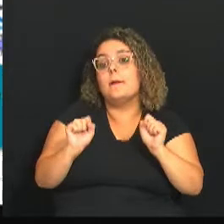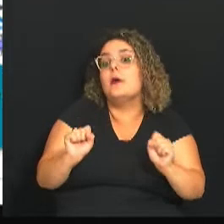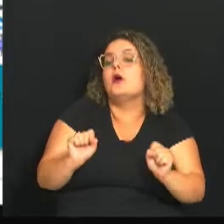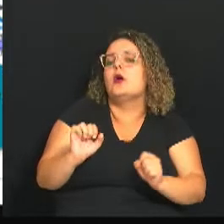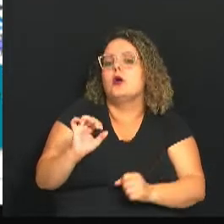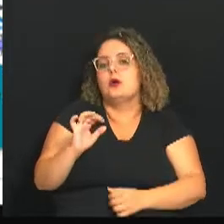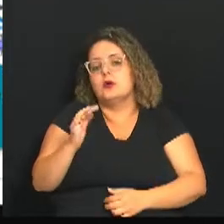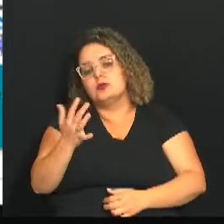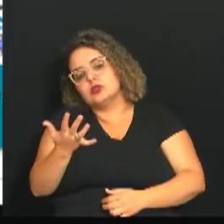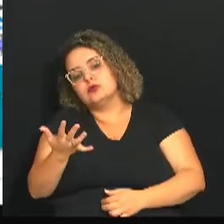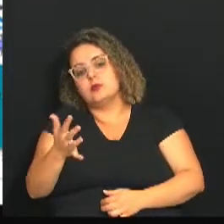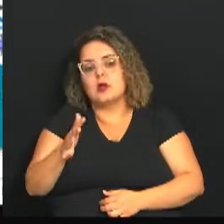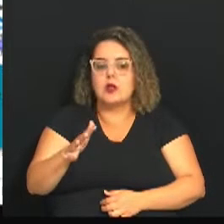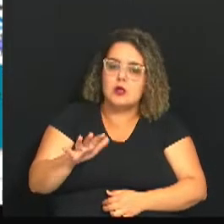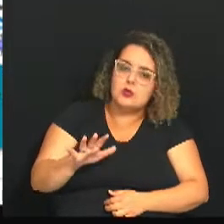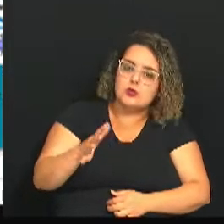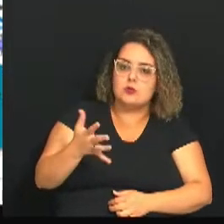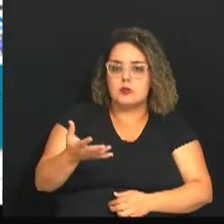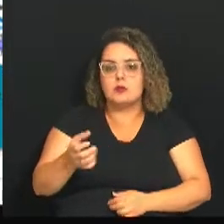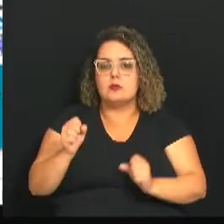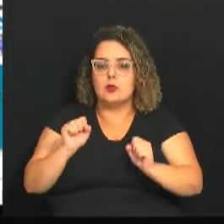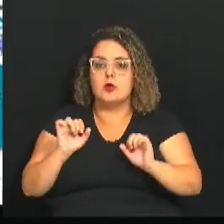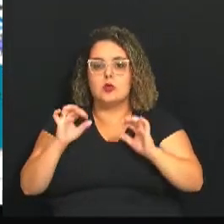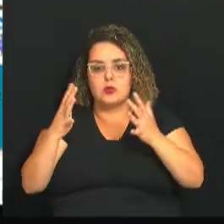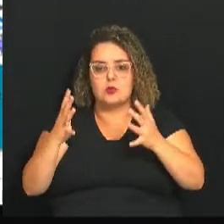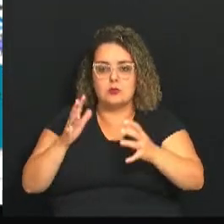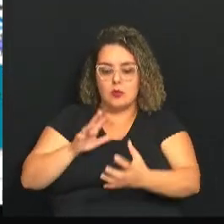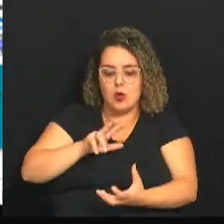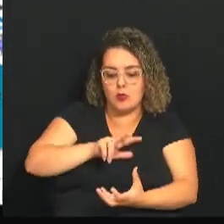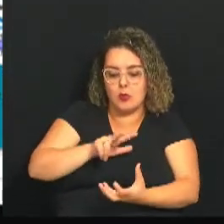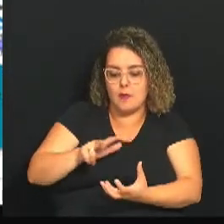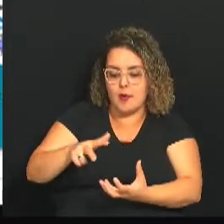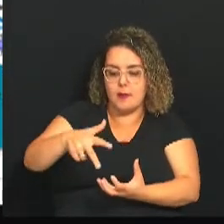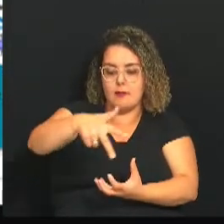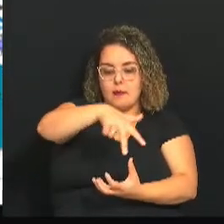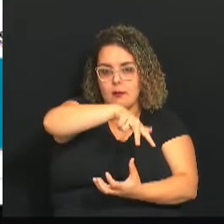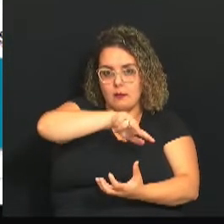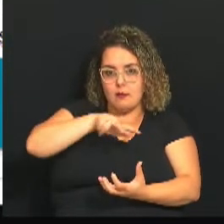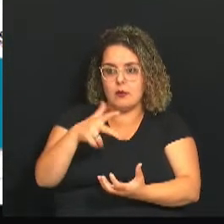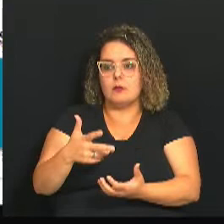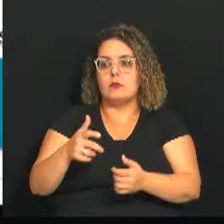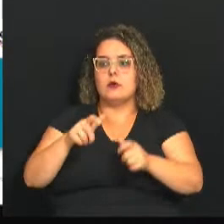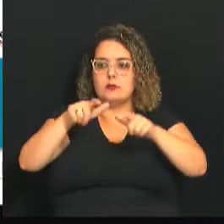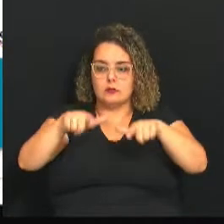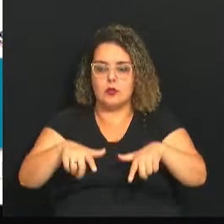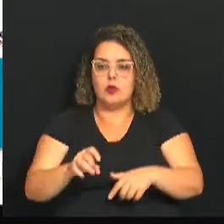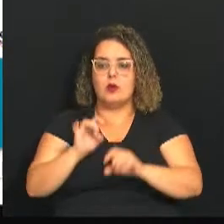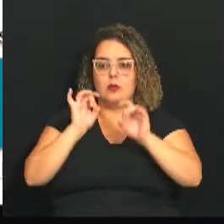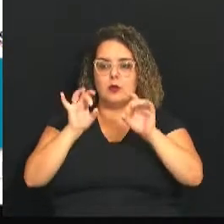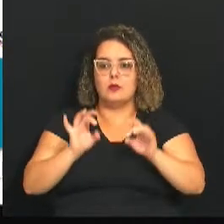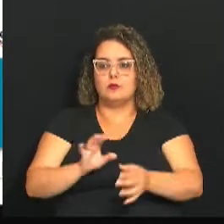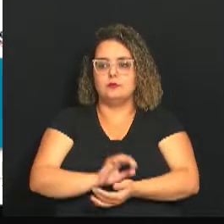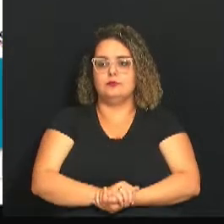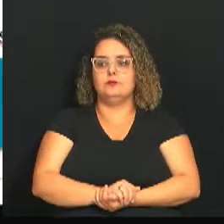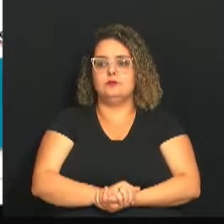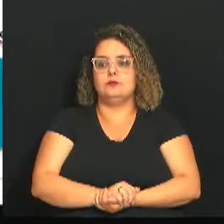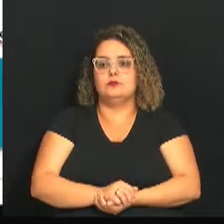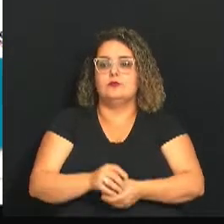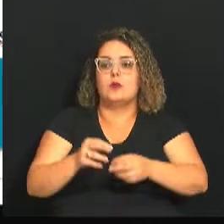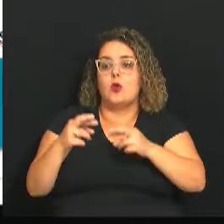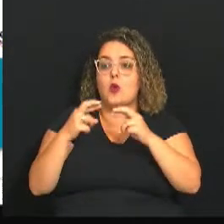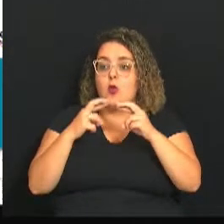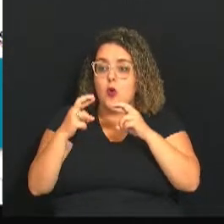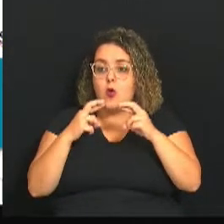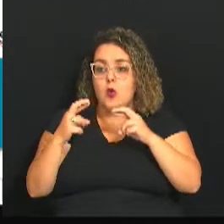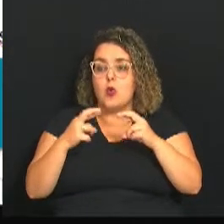médios, as condições atmosféricas devem se comportar para uma localidade. O